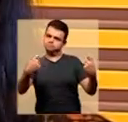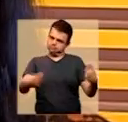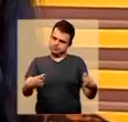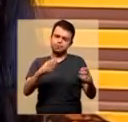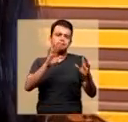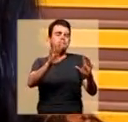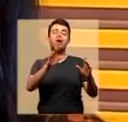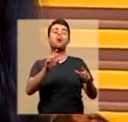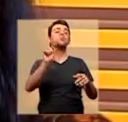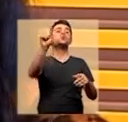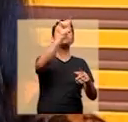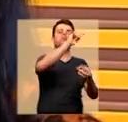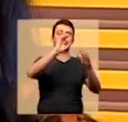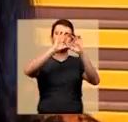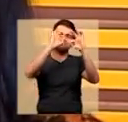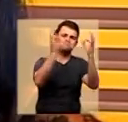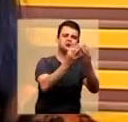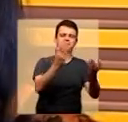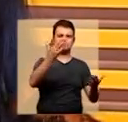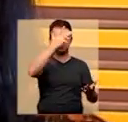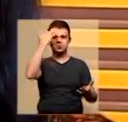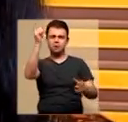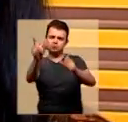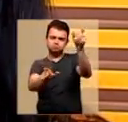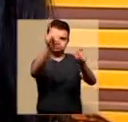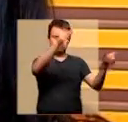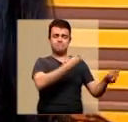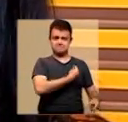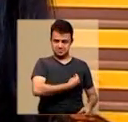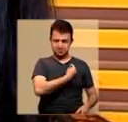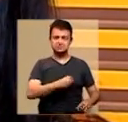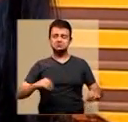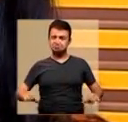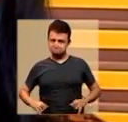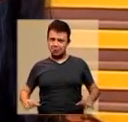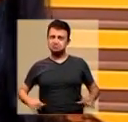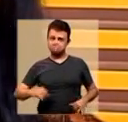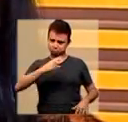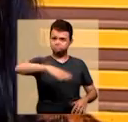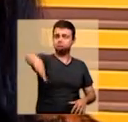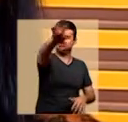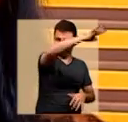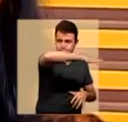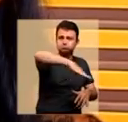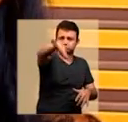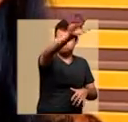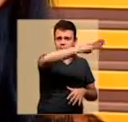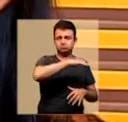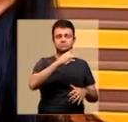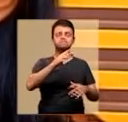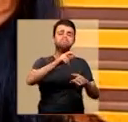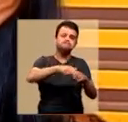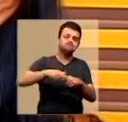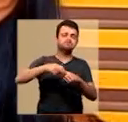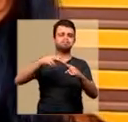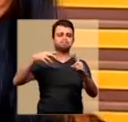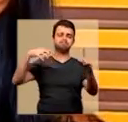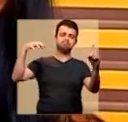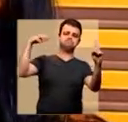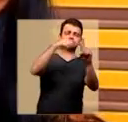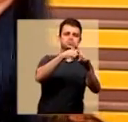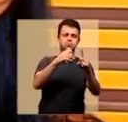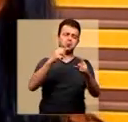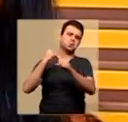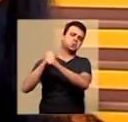mas na verdade atrás desse número tem uma vida, tem uma família que sofre com aquele